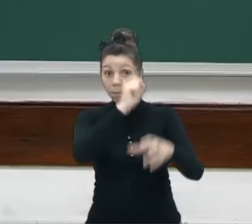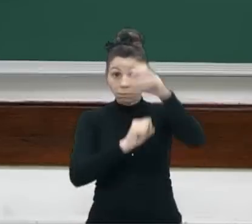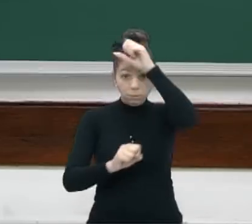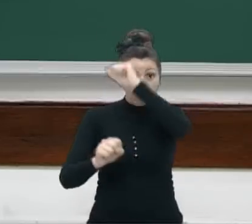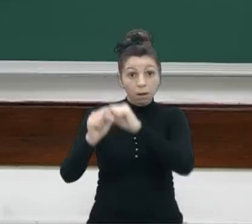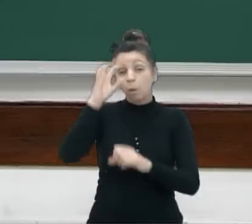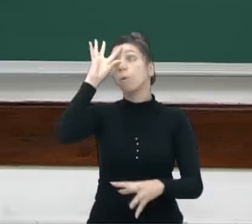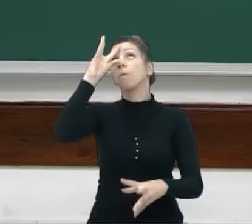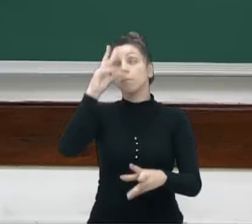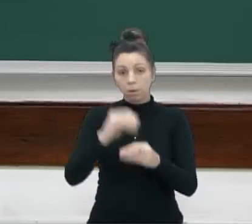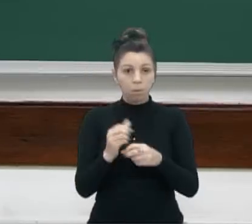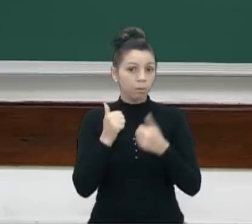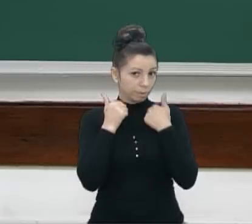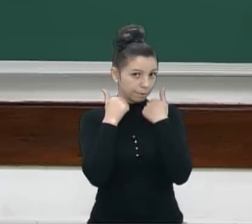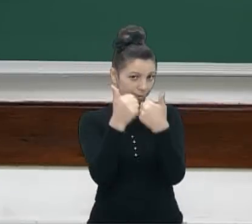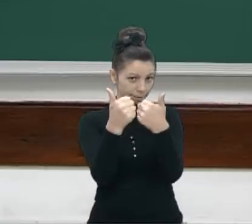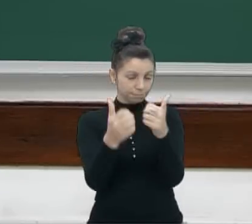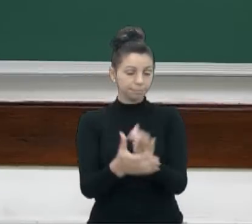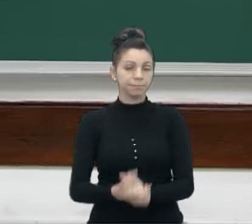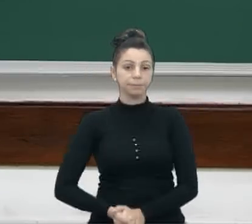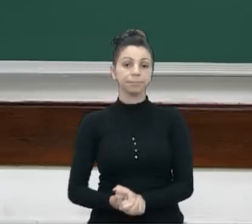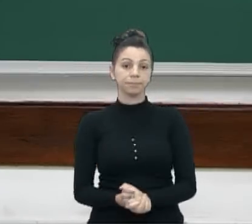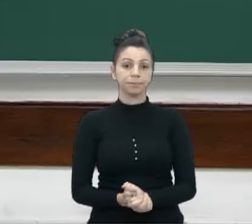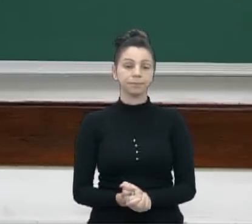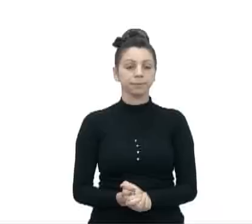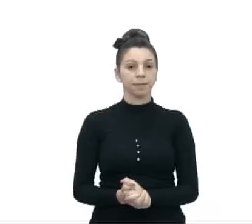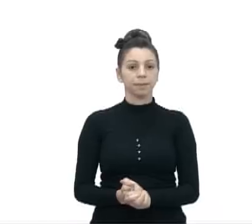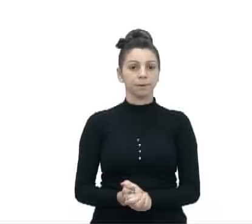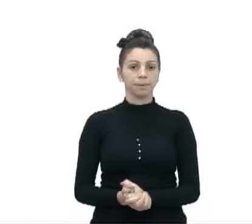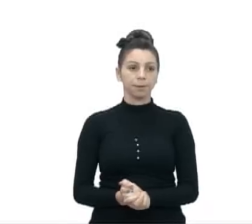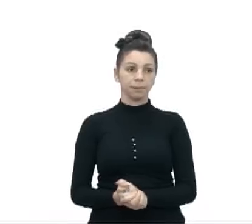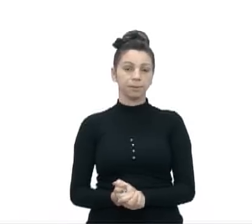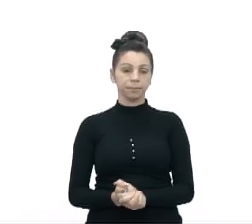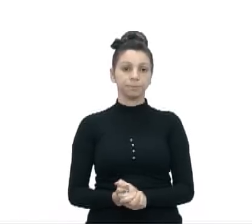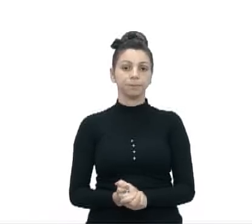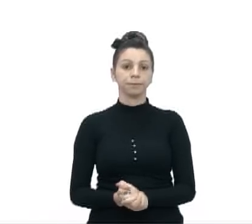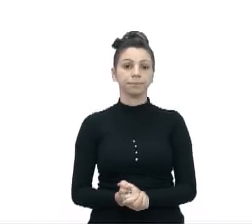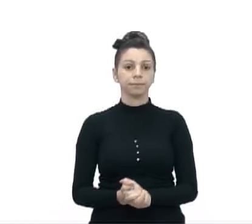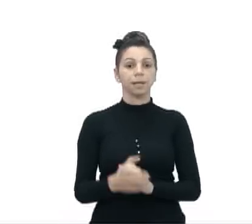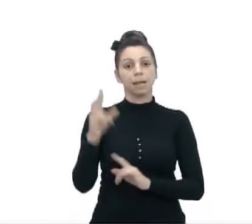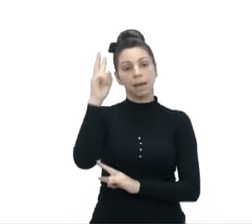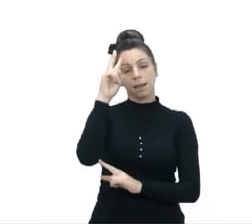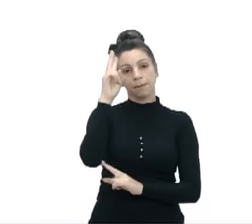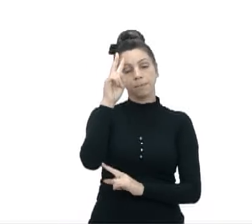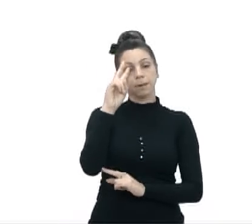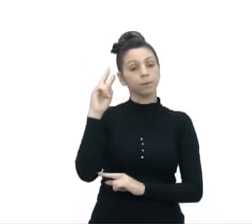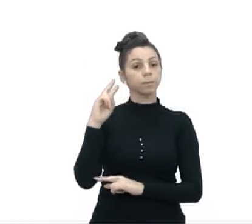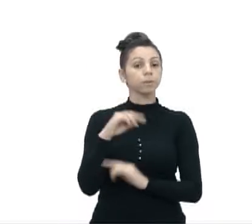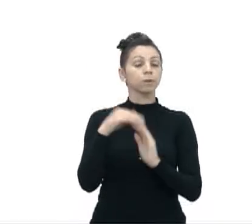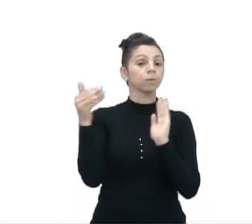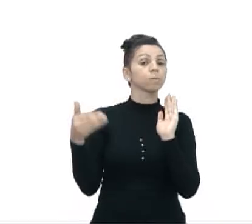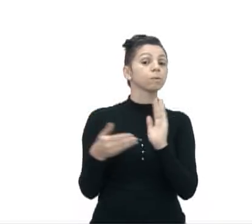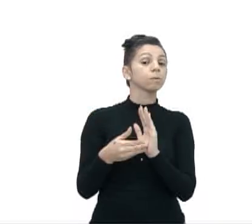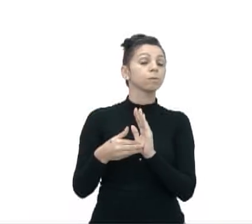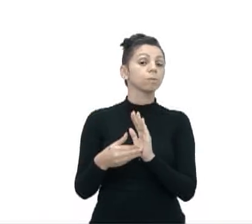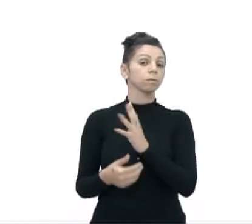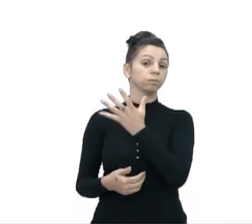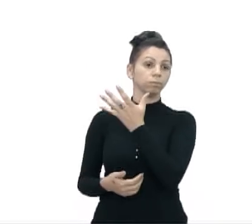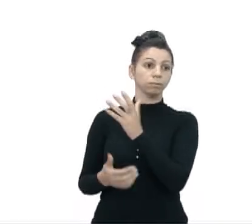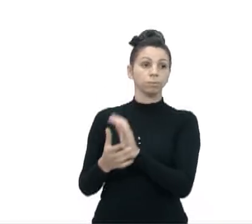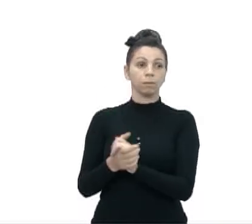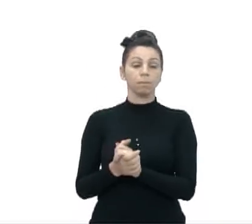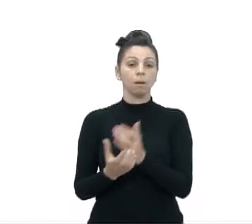bem? Muito bem. Lembrando de tudo isso, a gente vai falar sobre equivalência entre